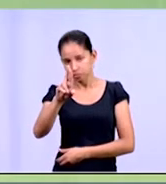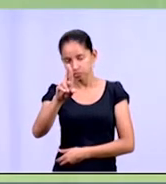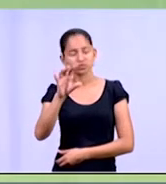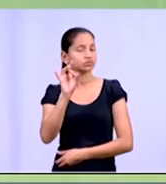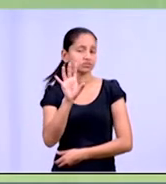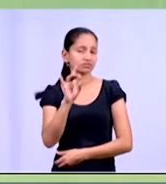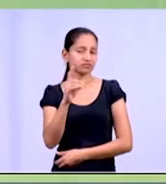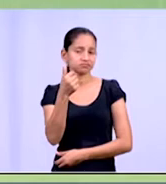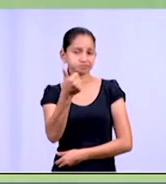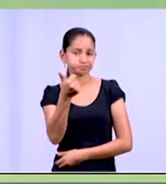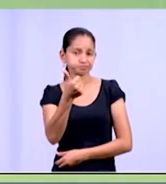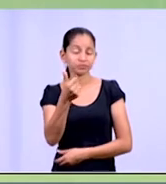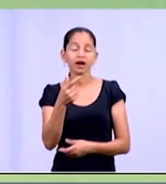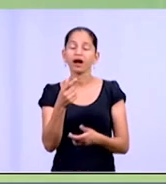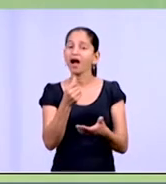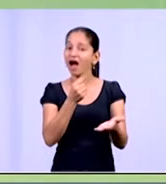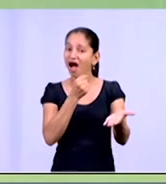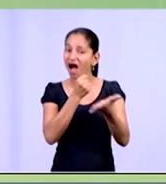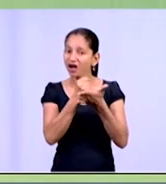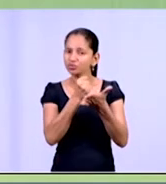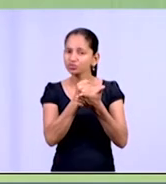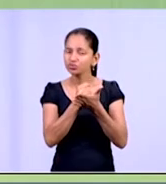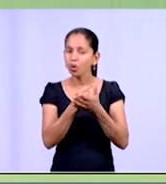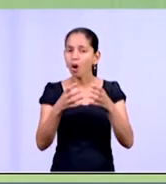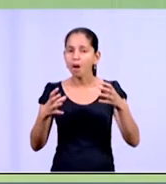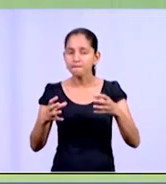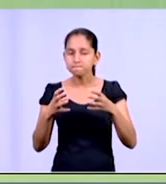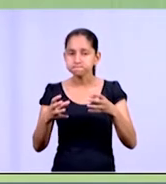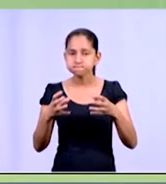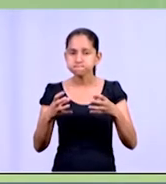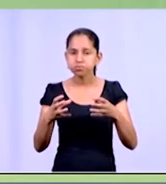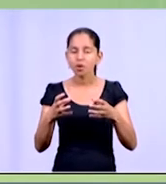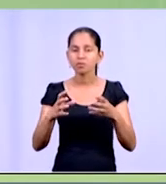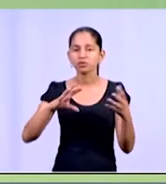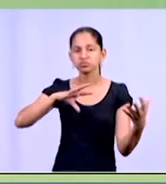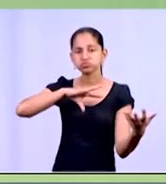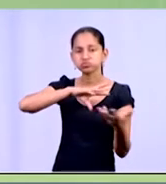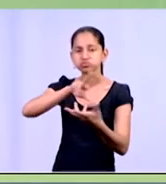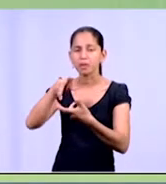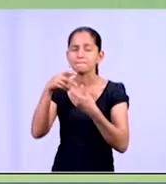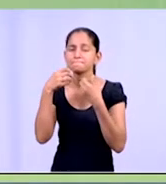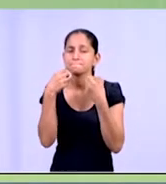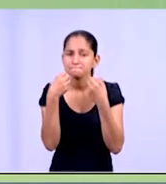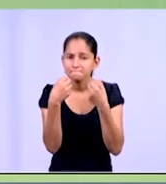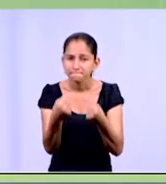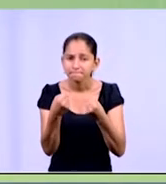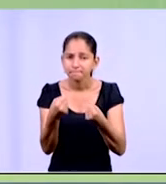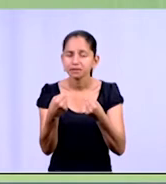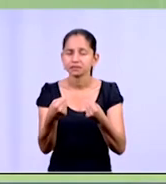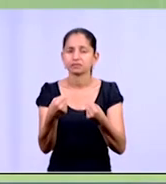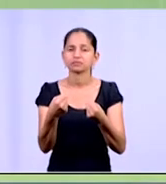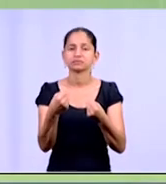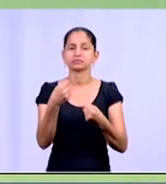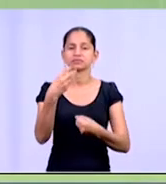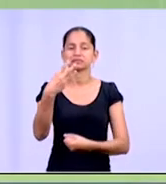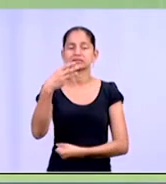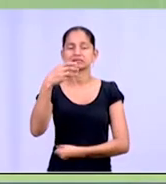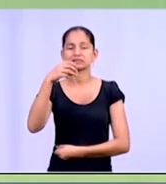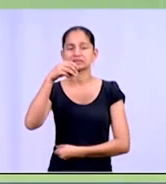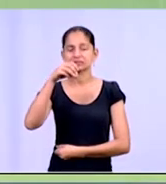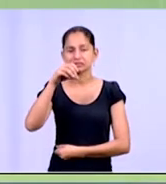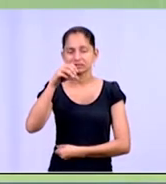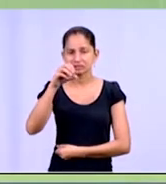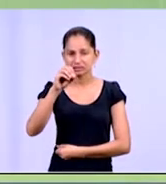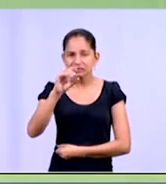ajudar a construir a bomba atômica. Na época pesava 30 toneladas, o que, professor? Um computador que